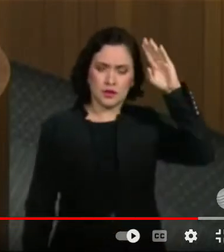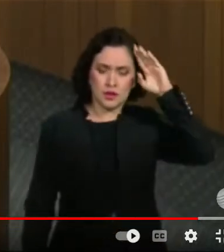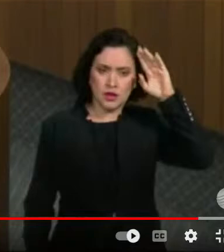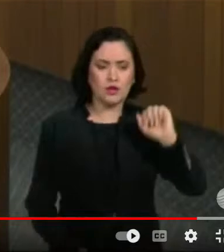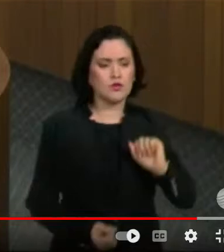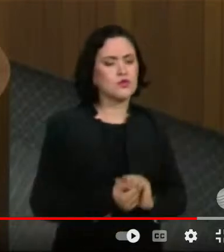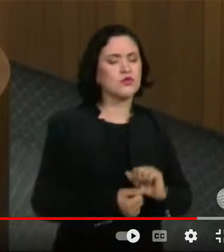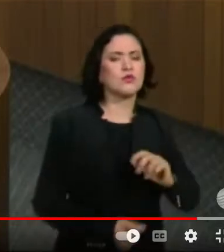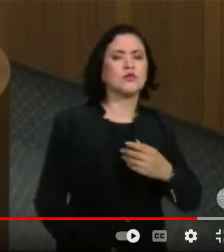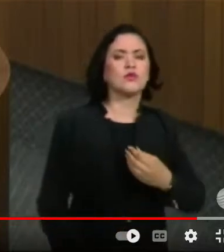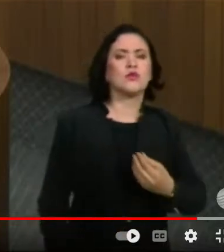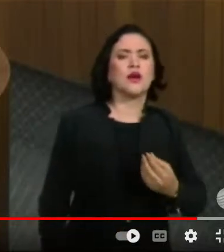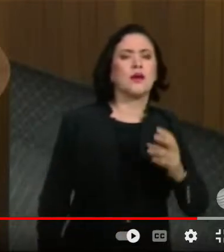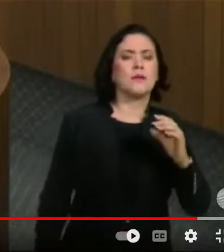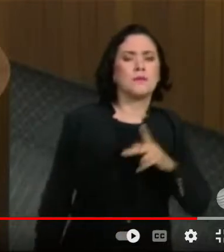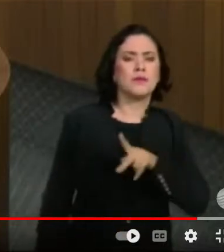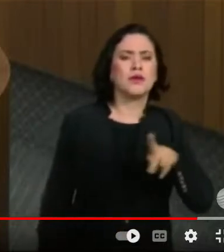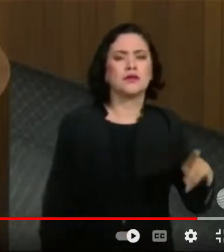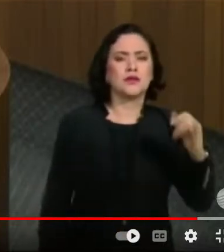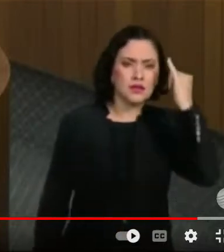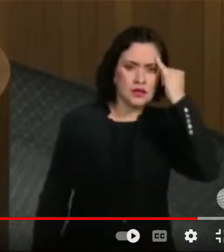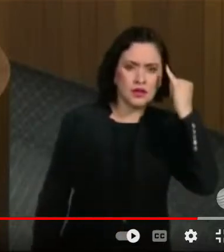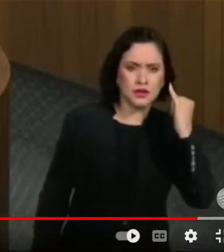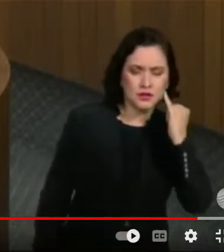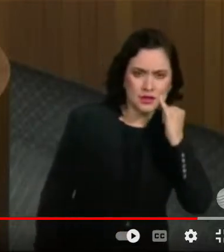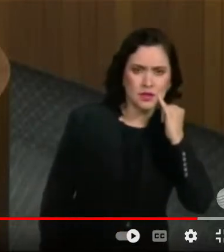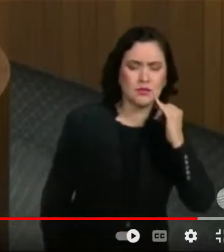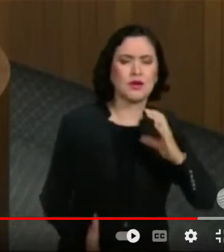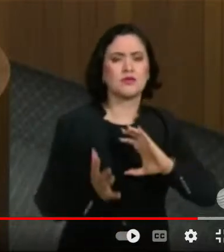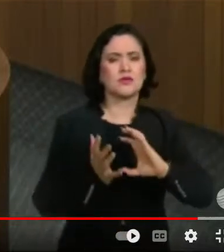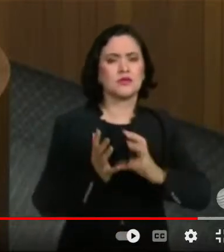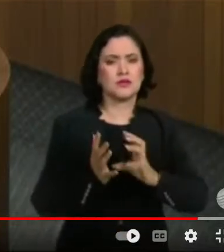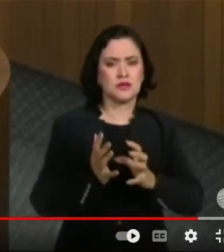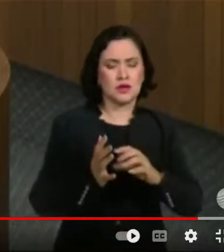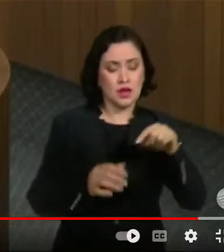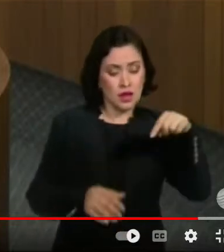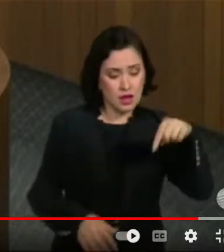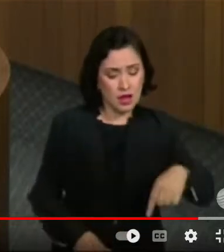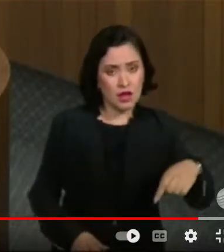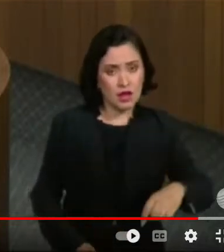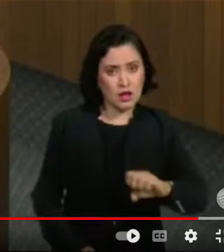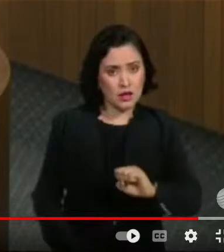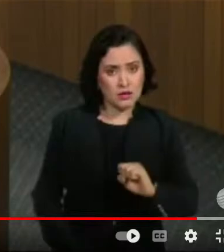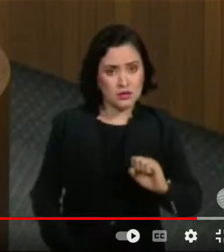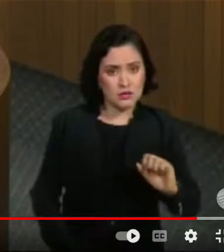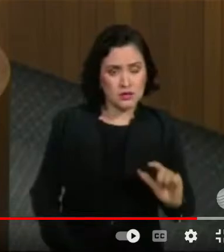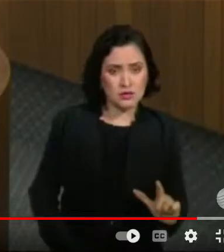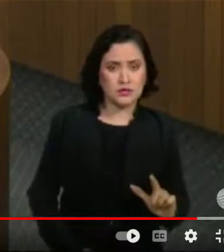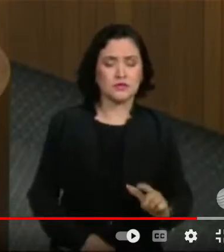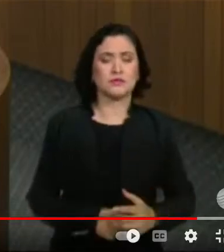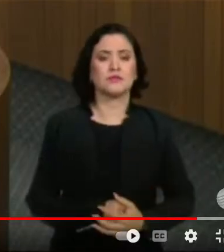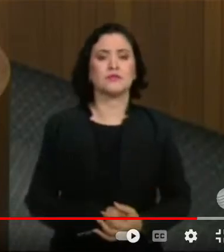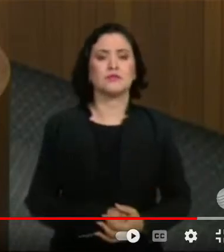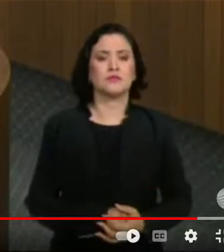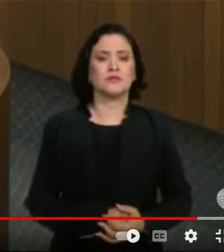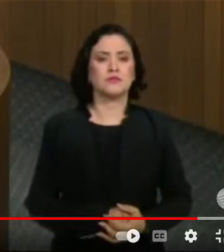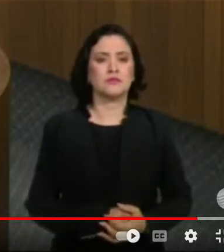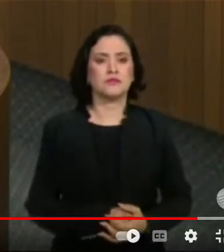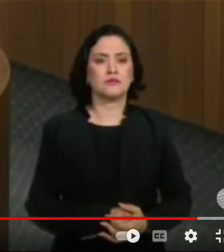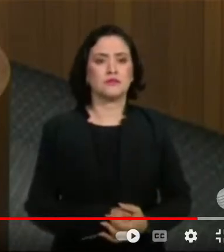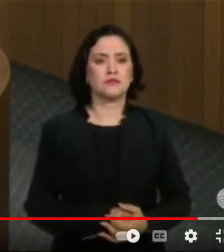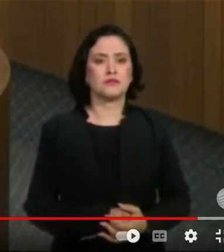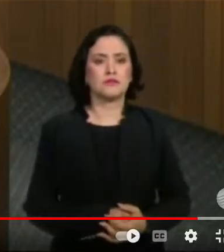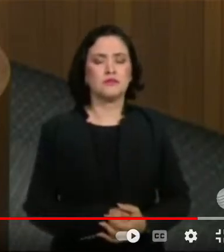o sindicato daqui, inclusive de São Luís, que organiza a Expoema, e o sindicato também de Bacabal, através do seu